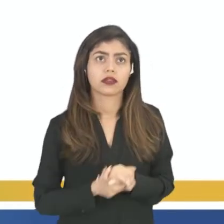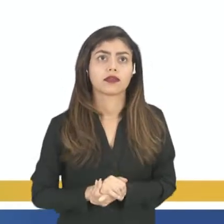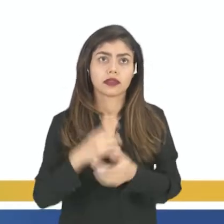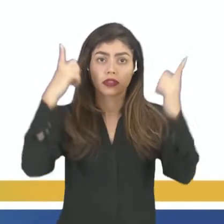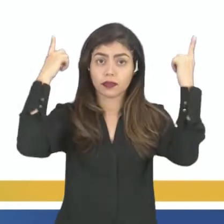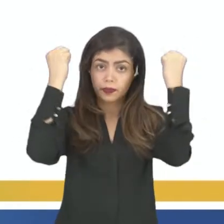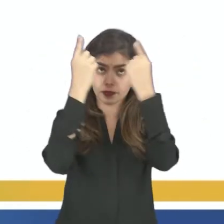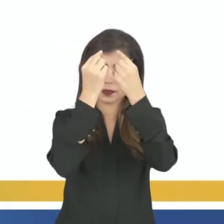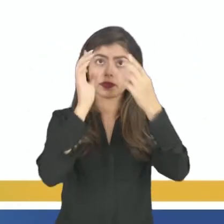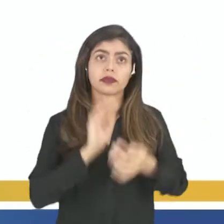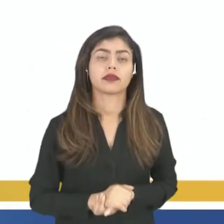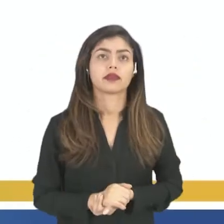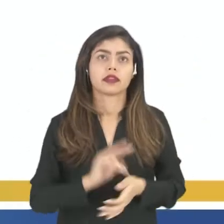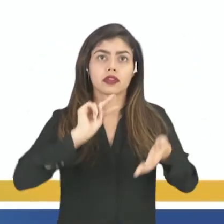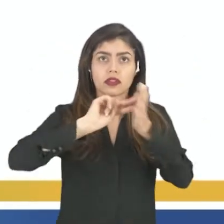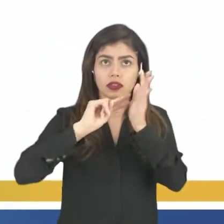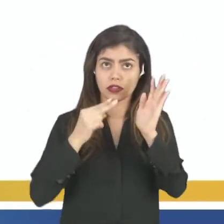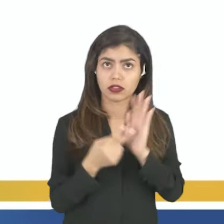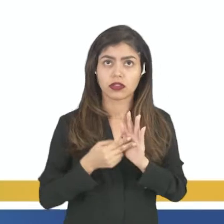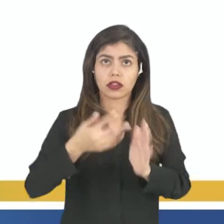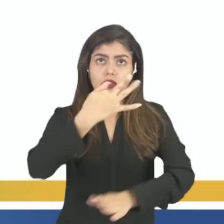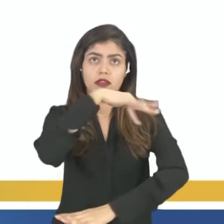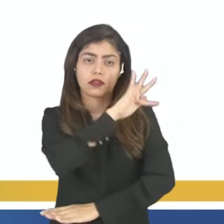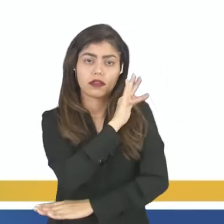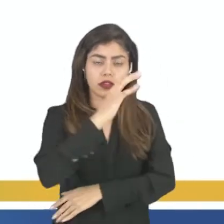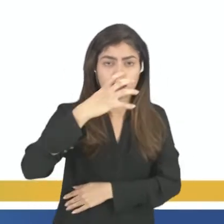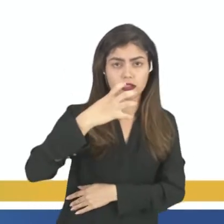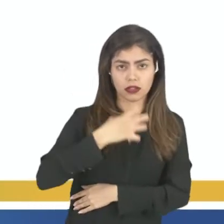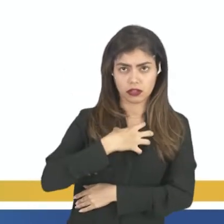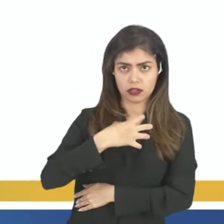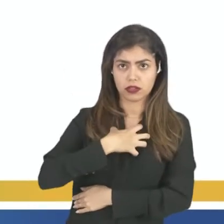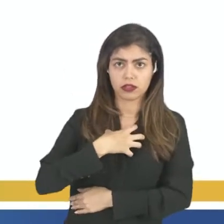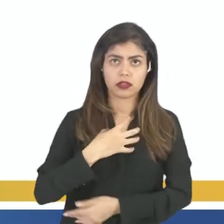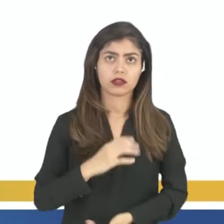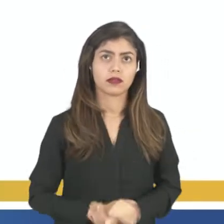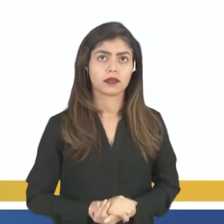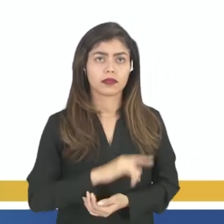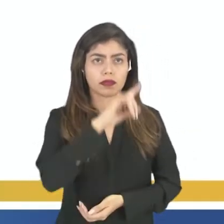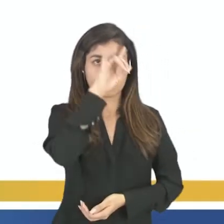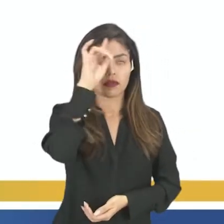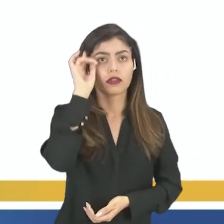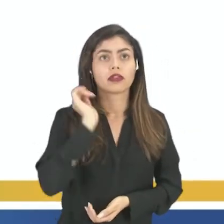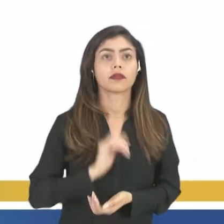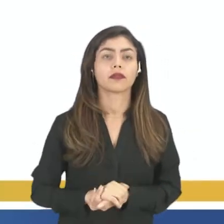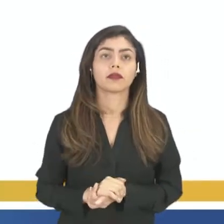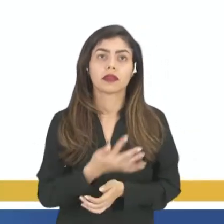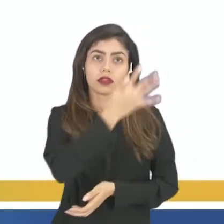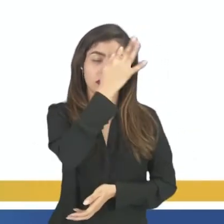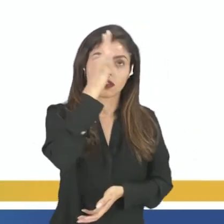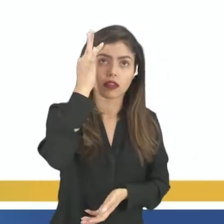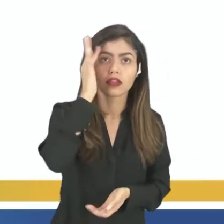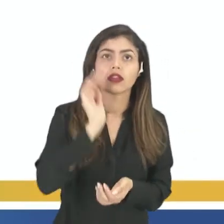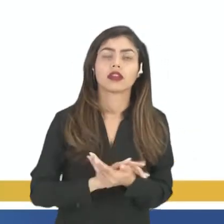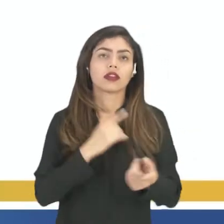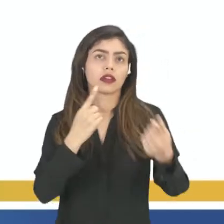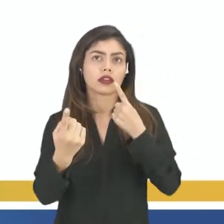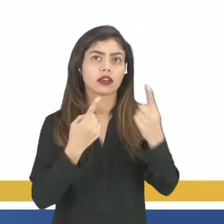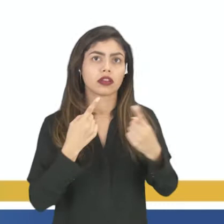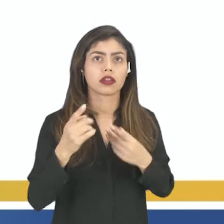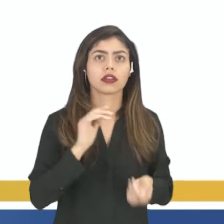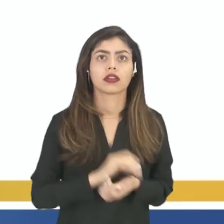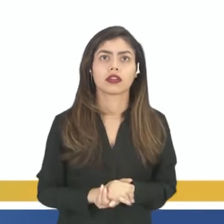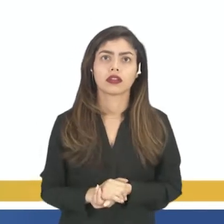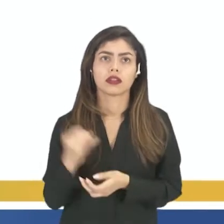vem do grego, aesthesis, com significado faculdade de sentir, ramo da filosofia que discute